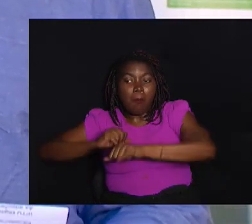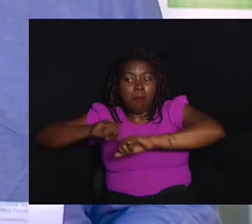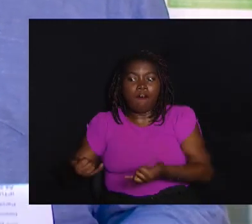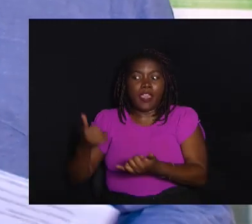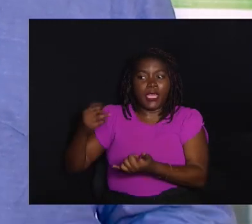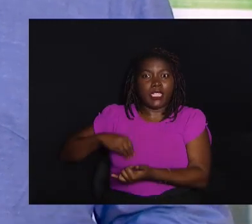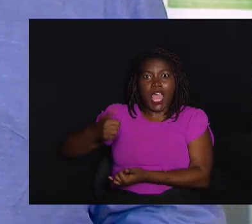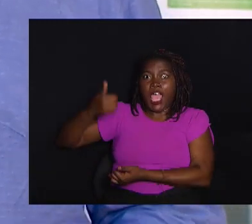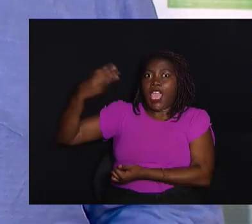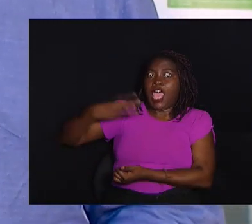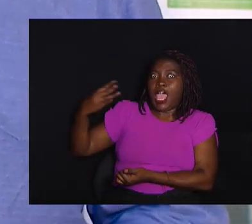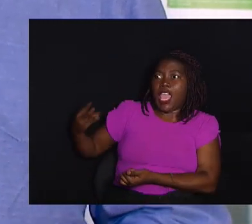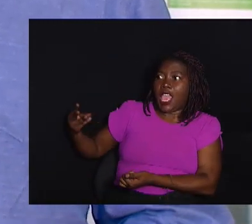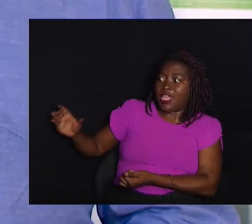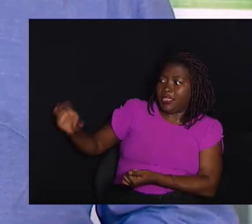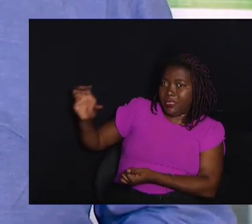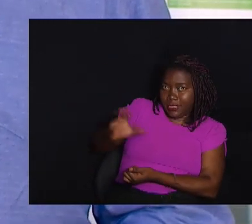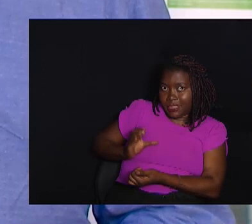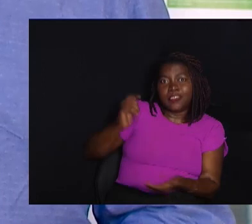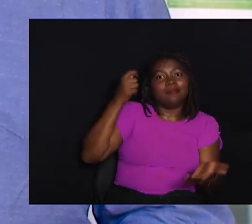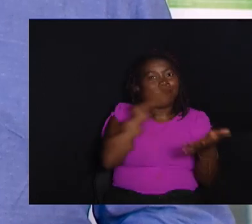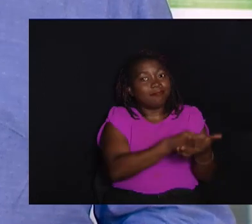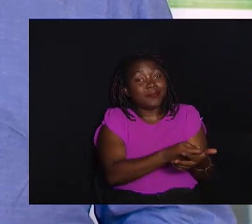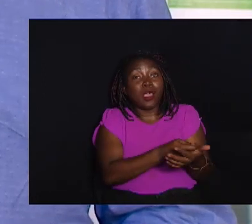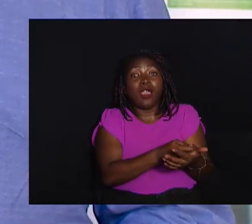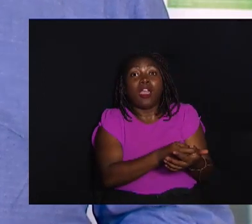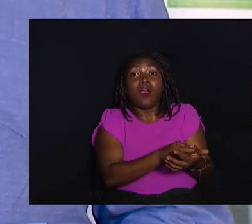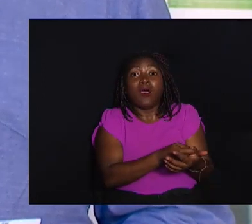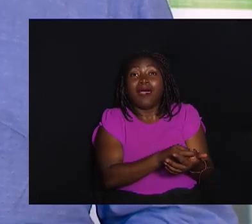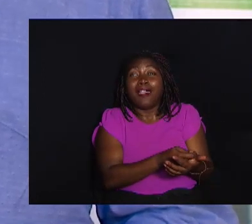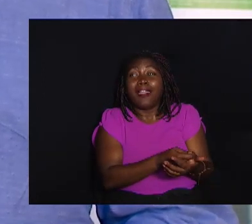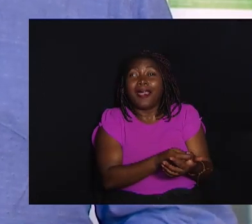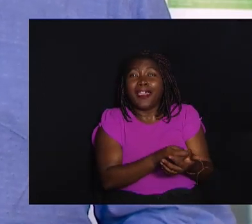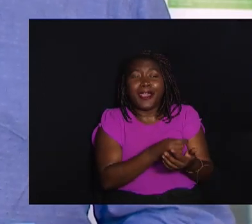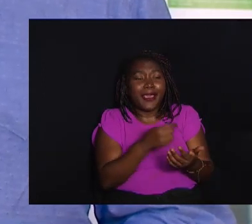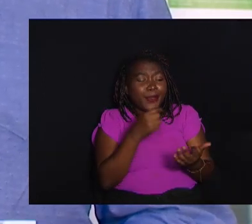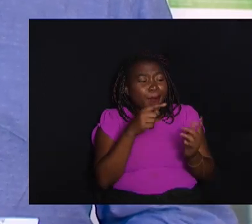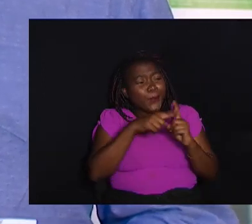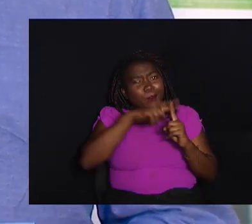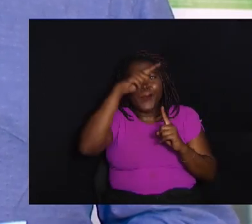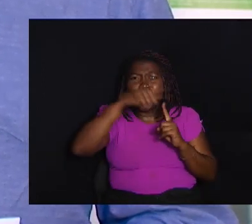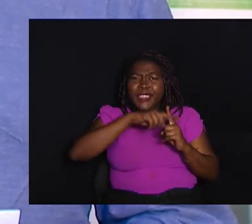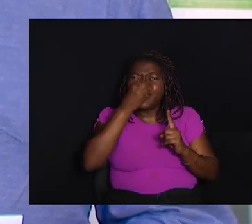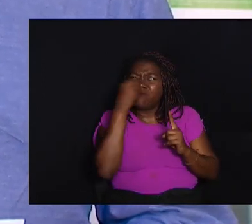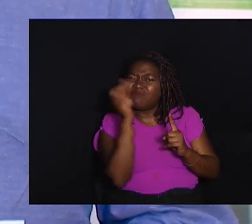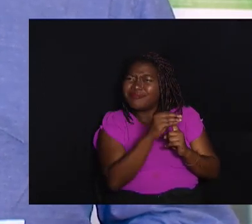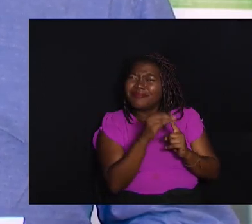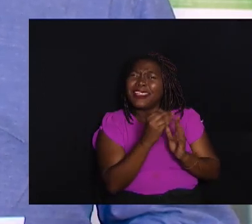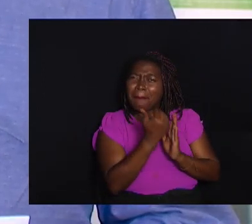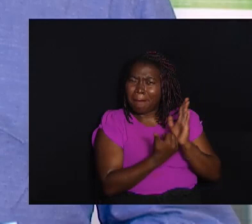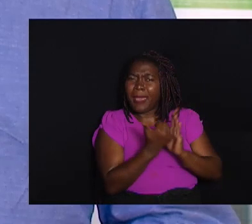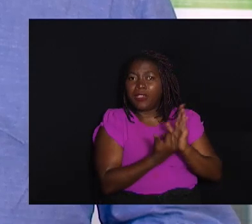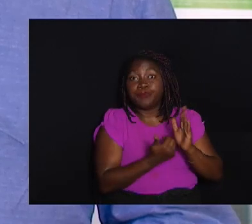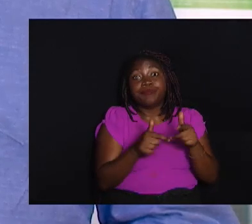ou algum extra, acabam colocando em dia. O índice de inadimplência da Prefeitura de Campinas é muito baixo. Bom, a maioria, o senhor estava